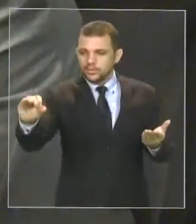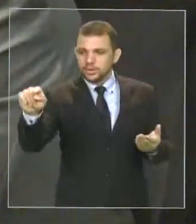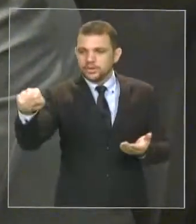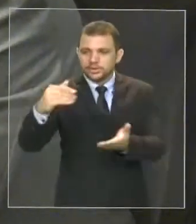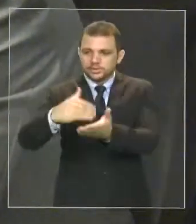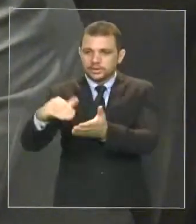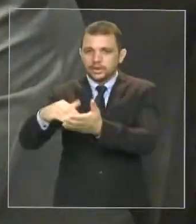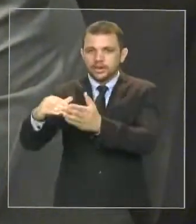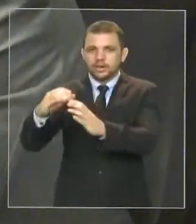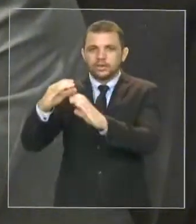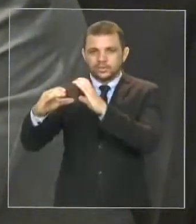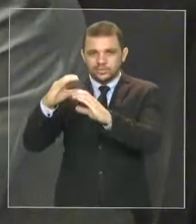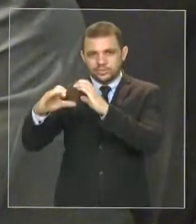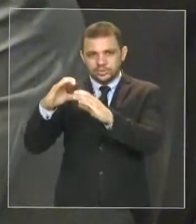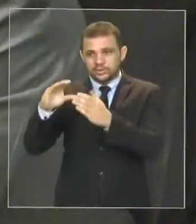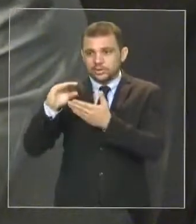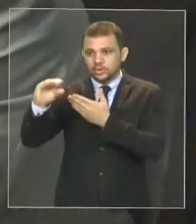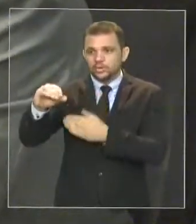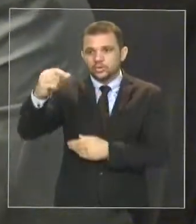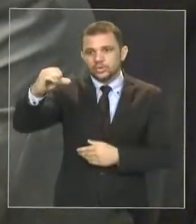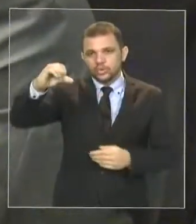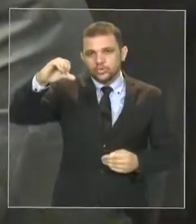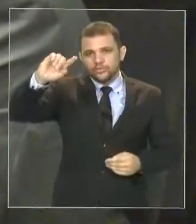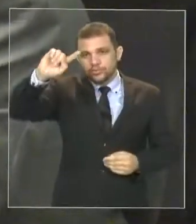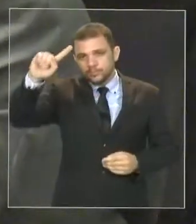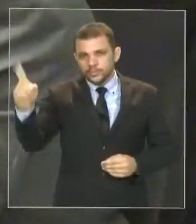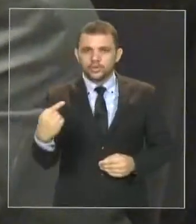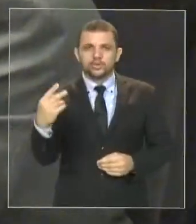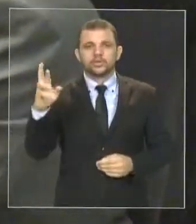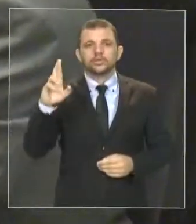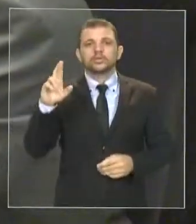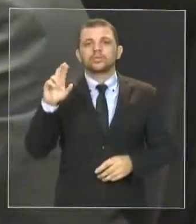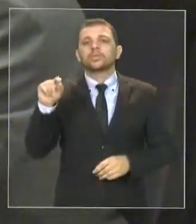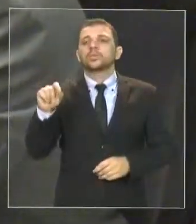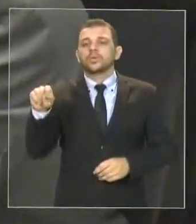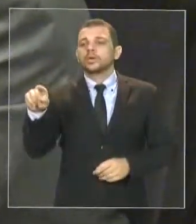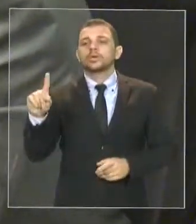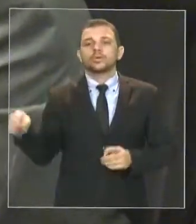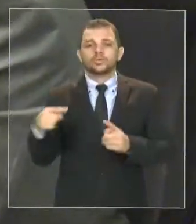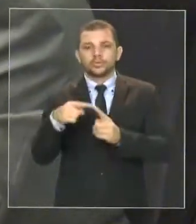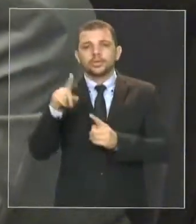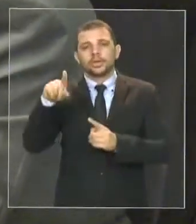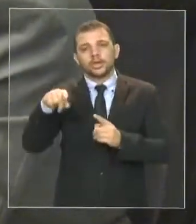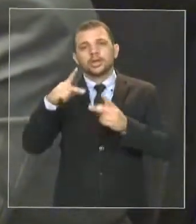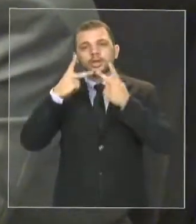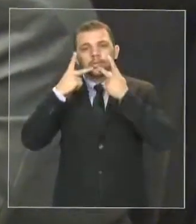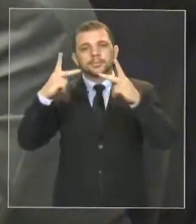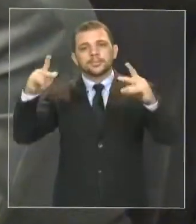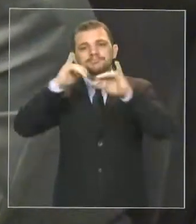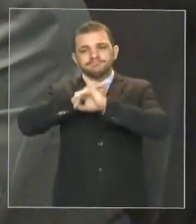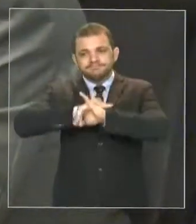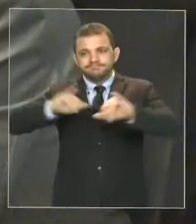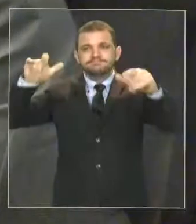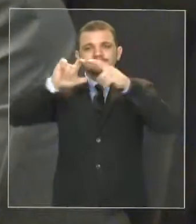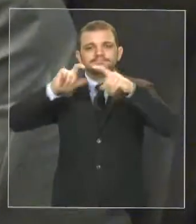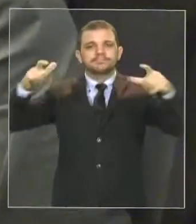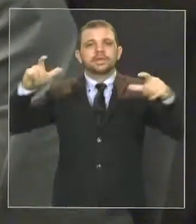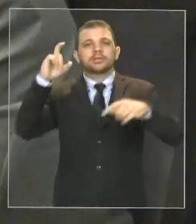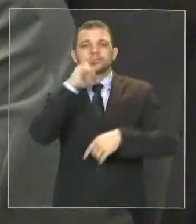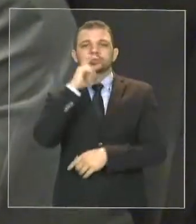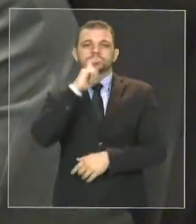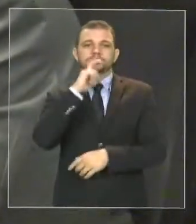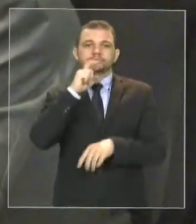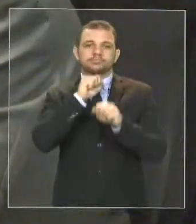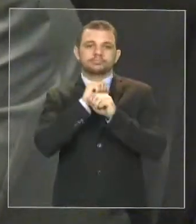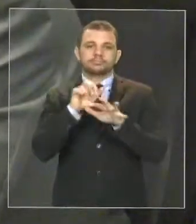9 milhões para poder passar para todos os maranhenses essas mentiras que eles estão aí